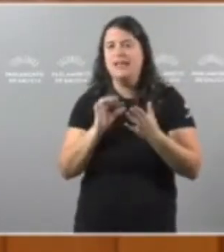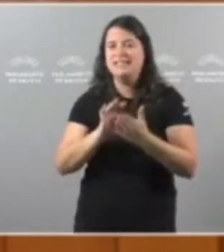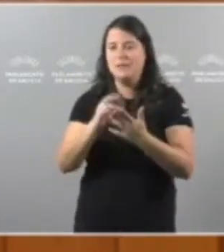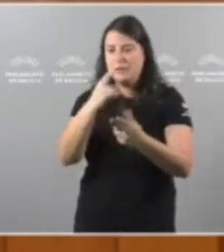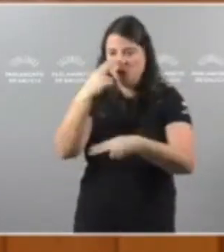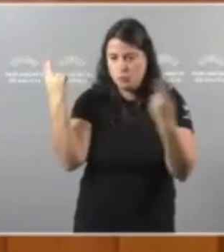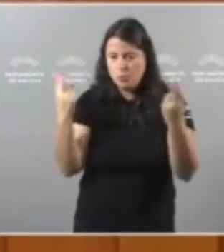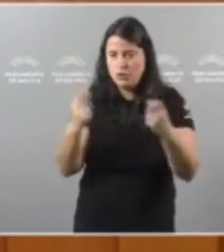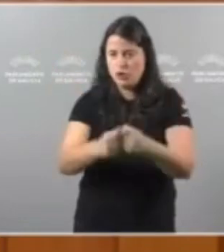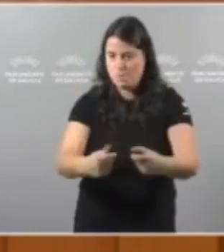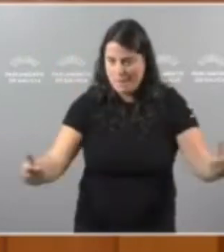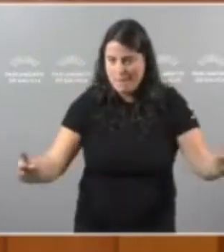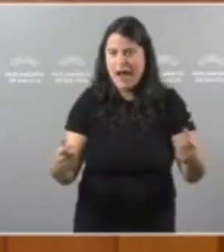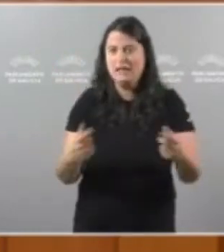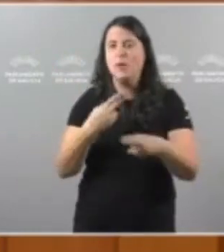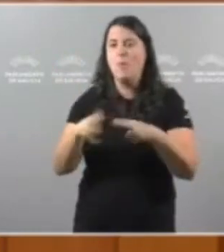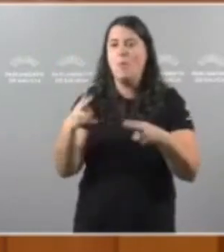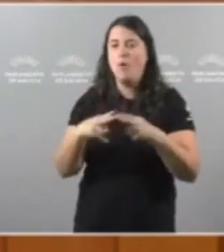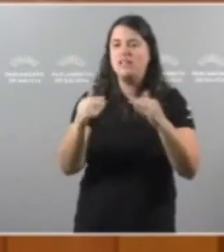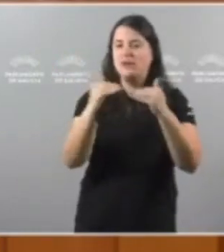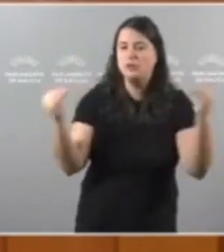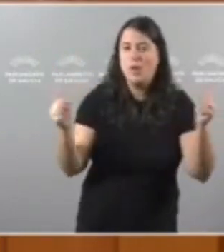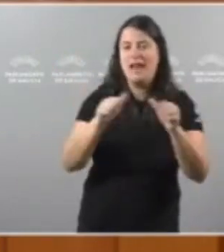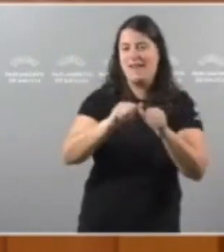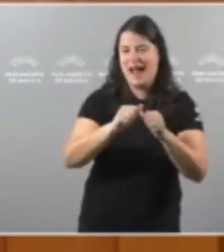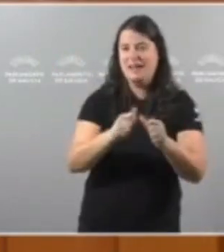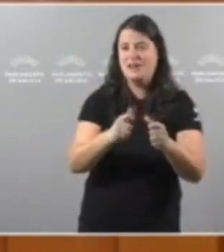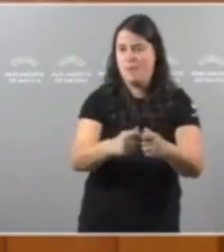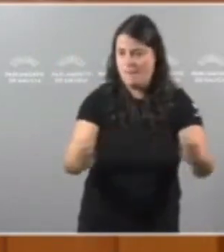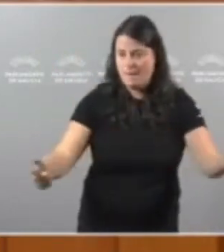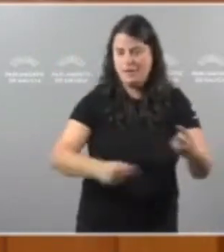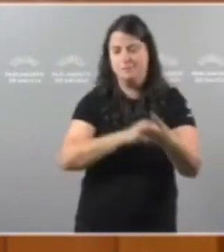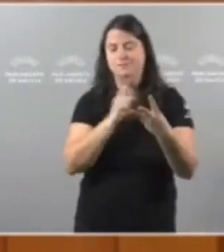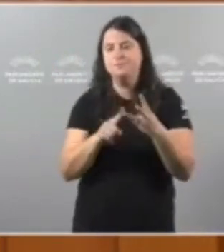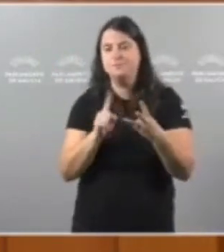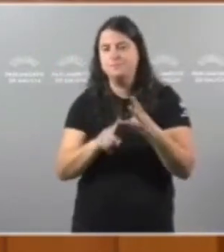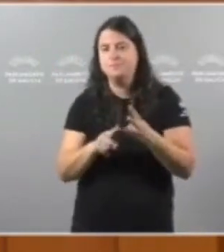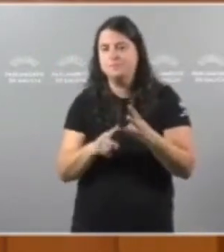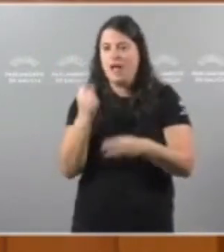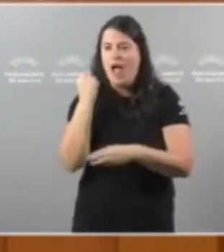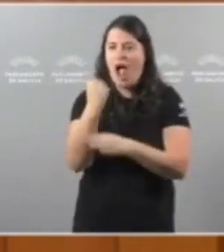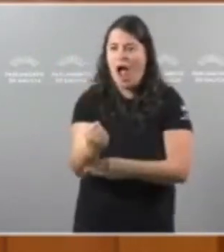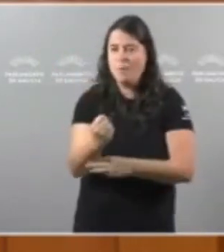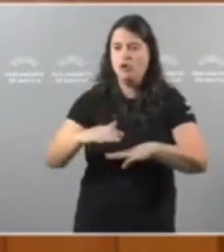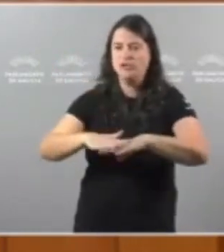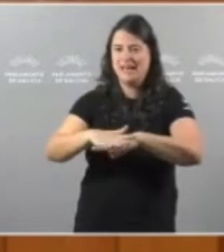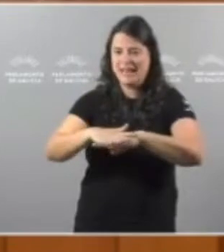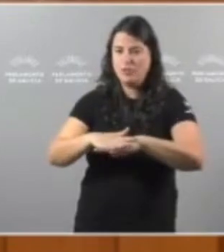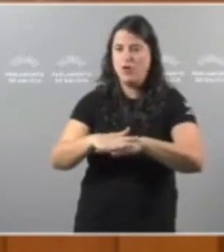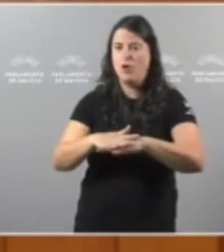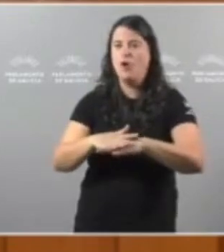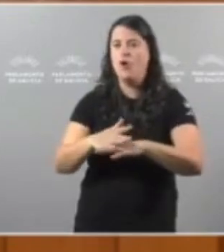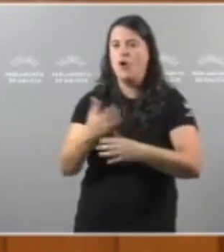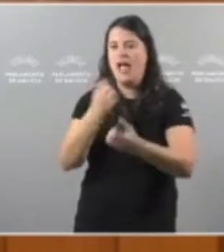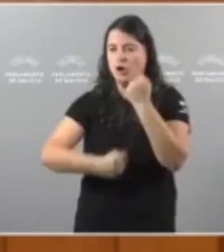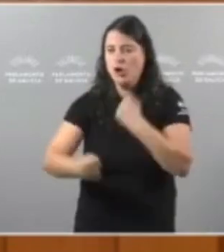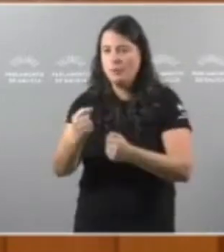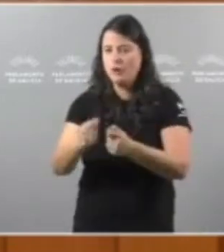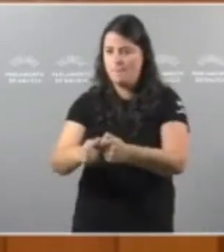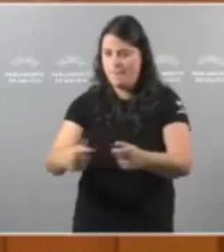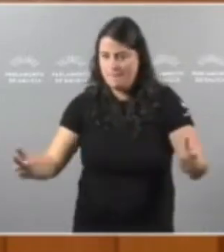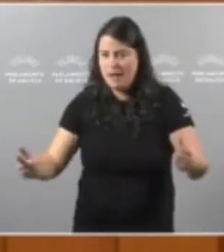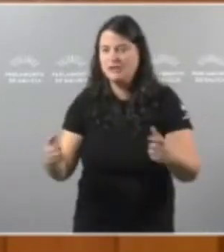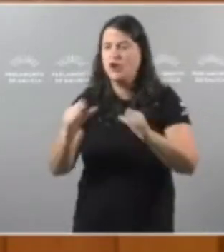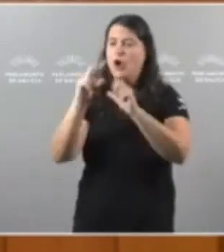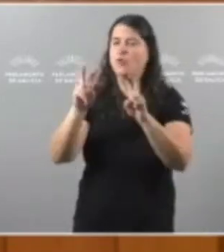Públicos E as políticas De igualdade De xénero A terceira Apoio O tecido Económico E sentar As bases De un